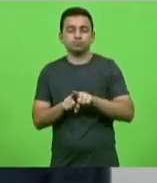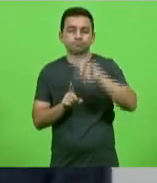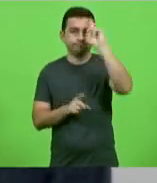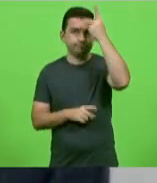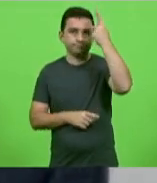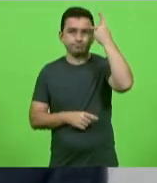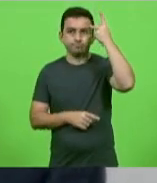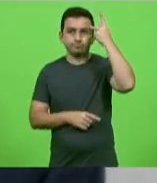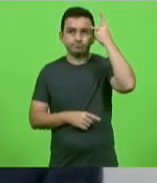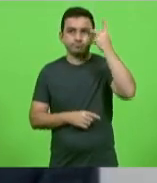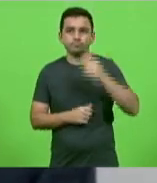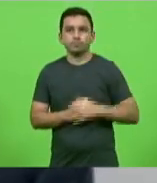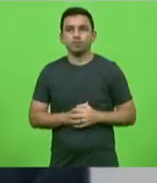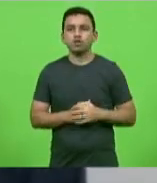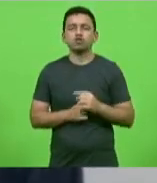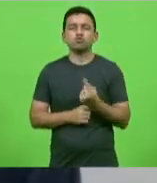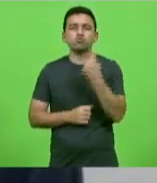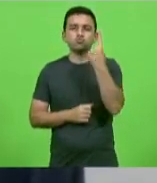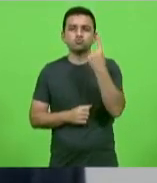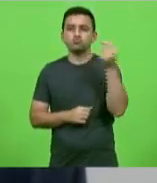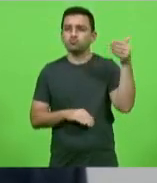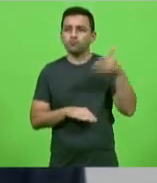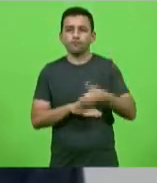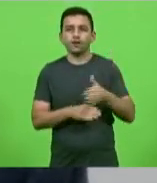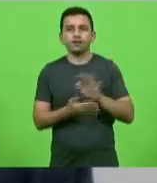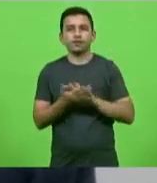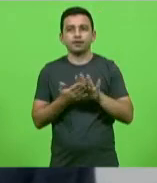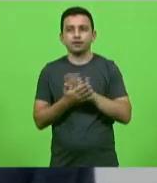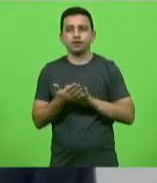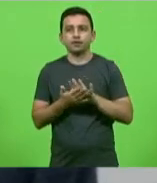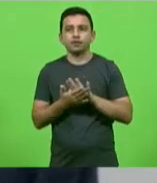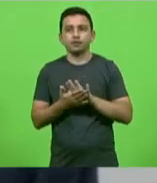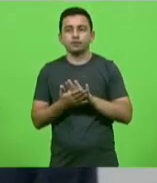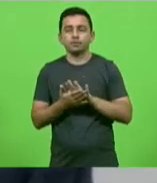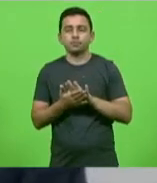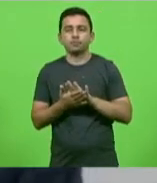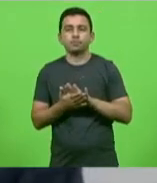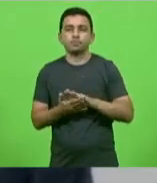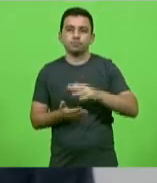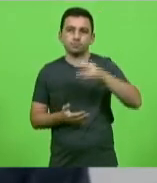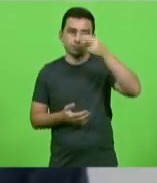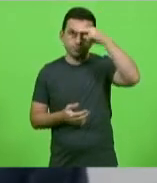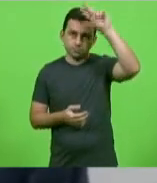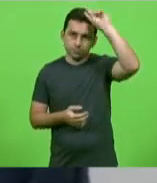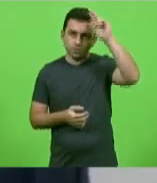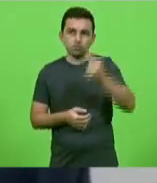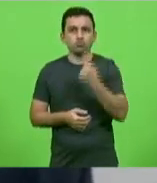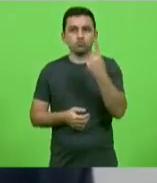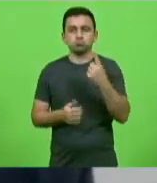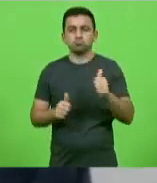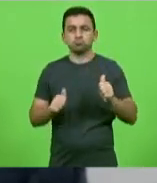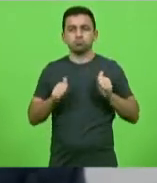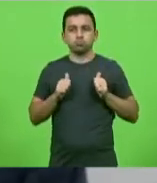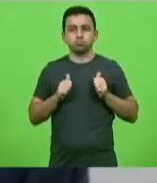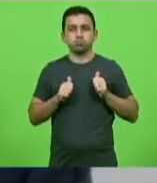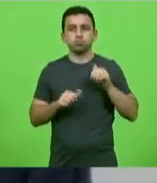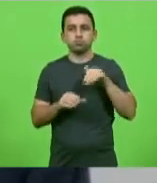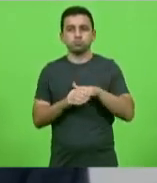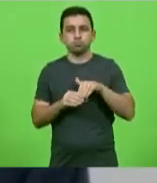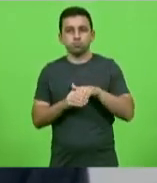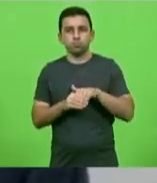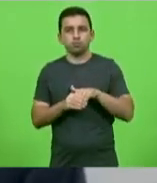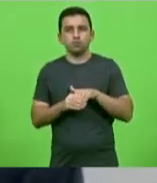Paulinha. Um não se fez presente, que foi o deputado Caro Preso, e um se absteve de votar.